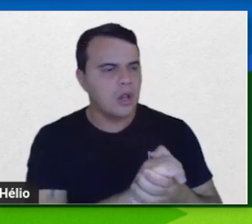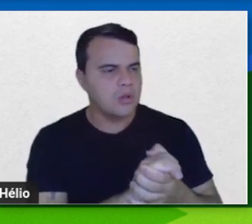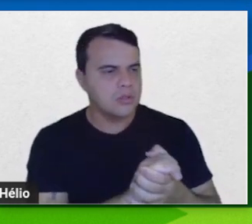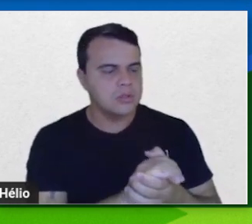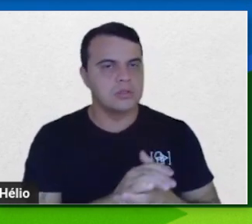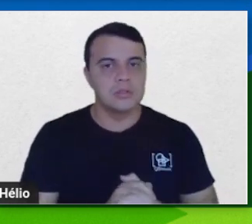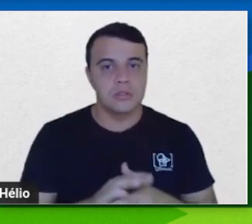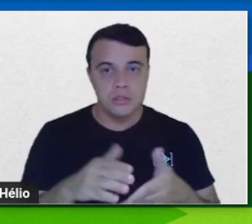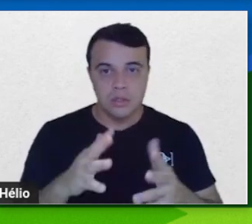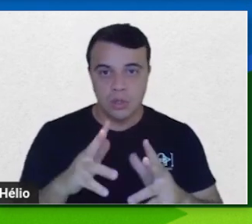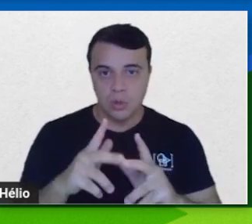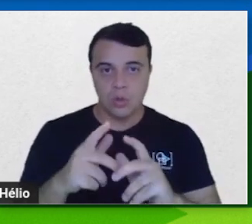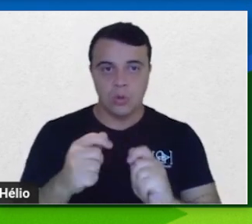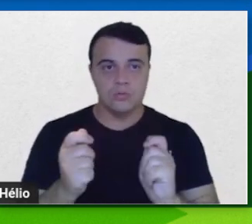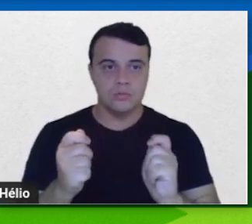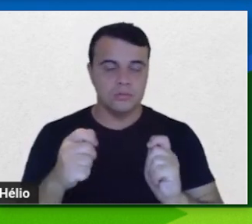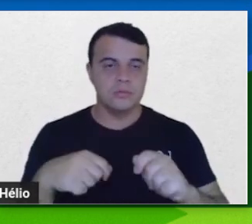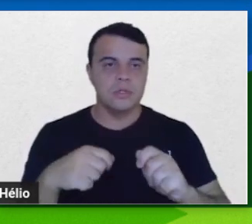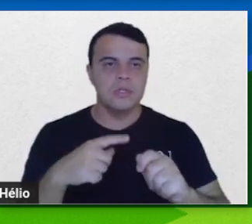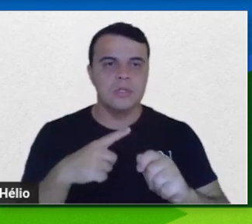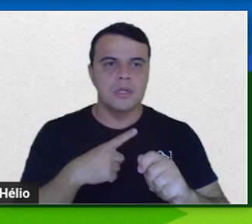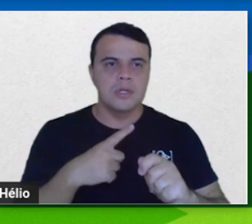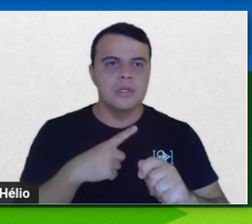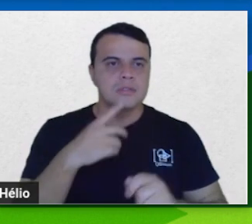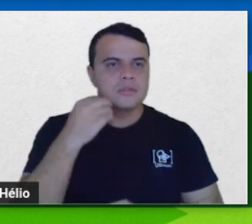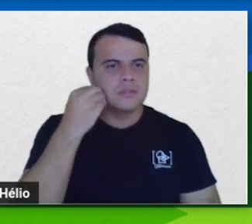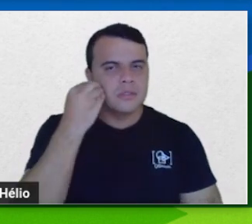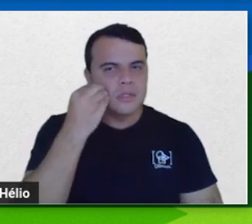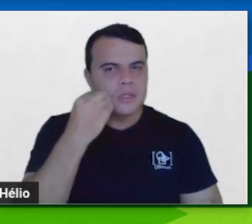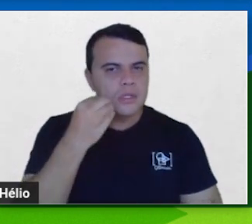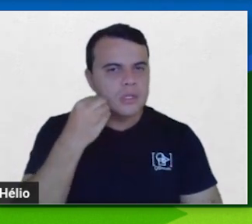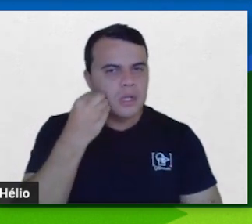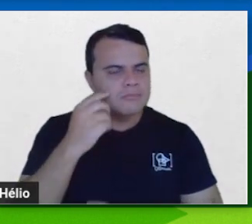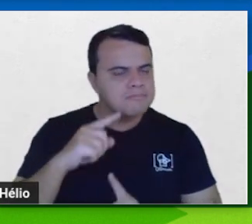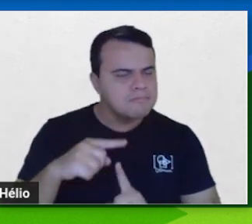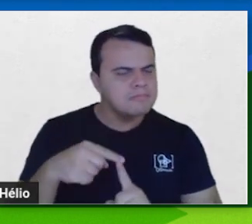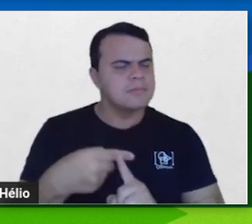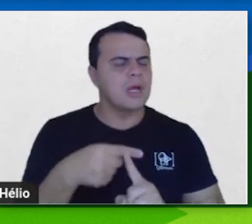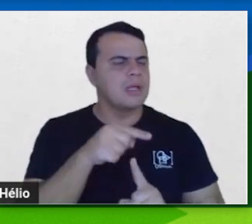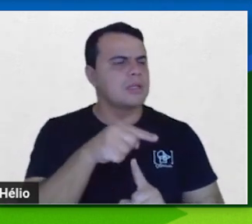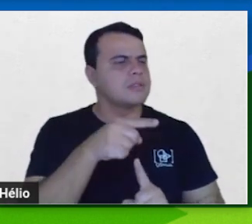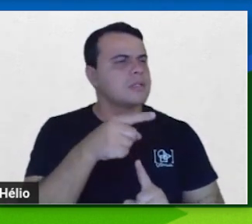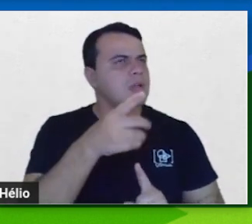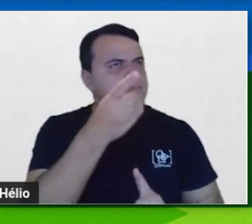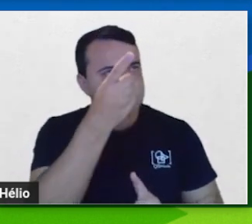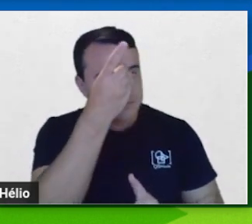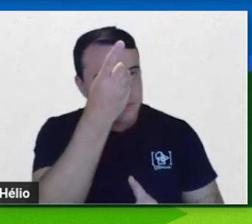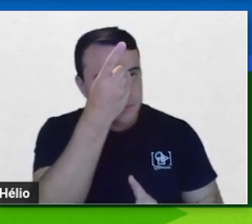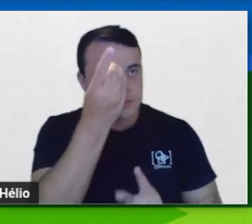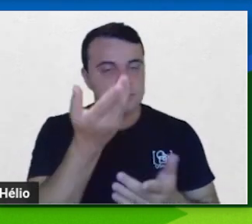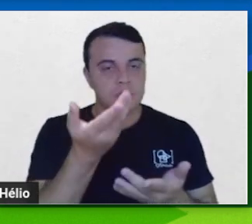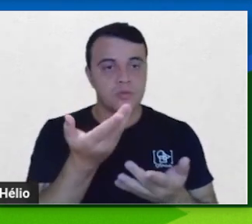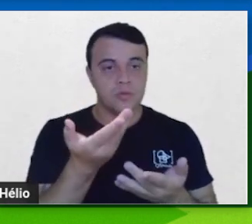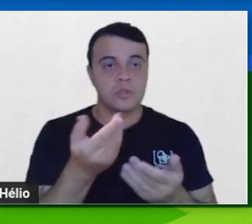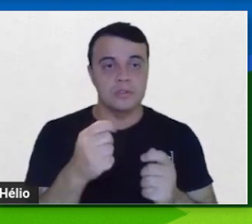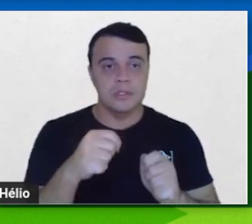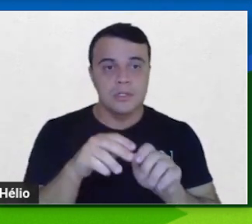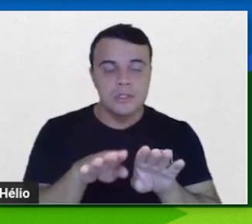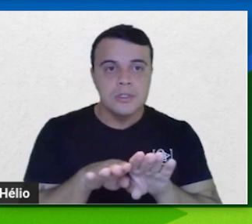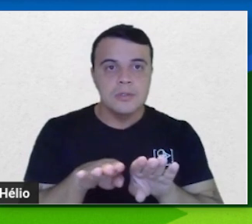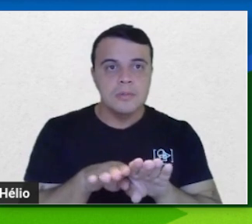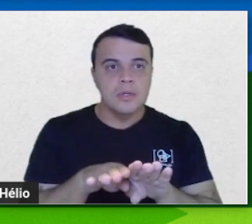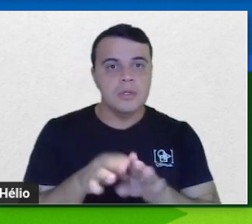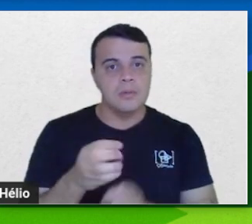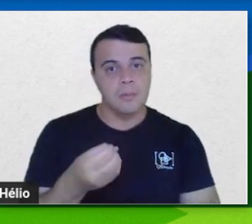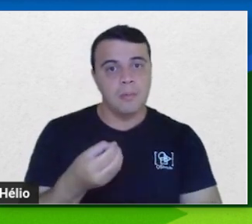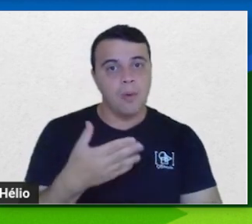E isso faz com que eles tentem ser mais criativos. E isso faz com que